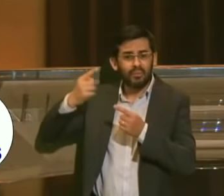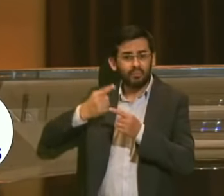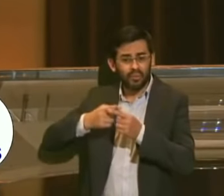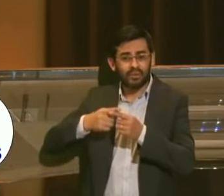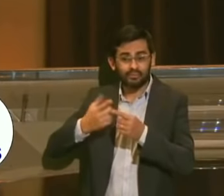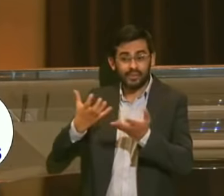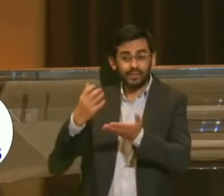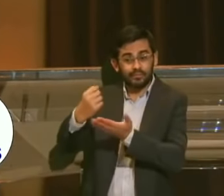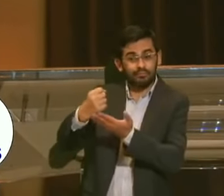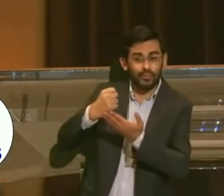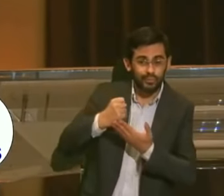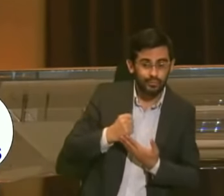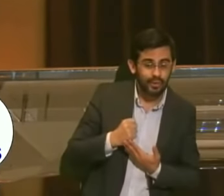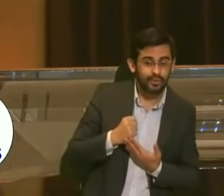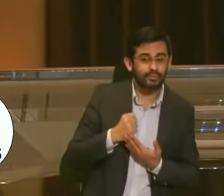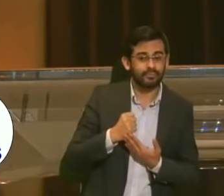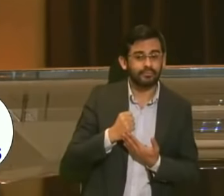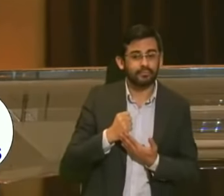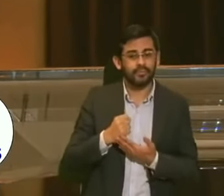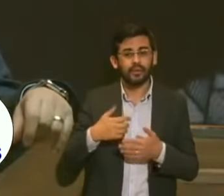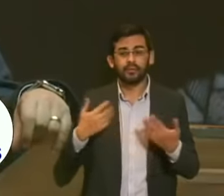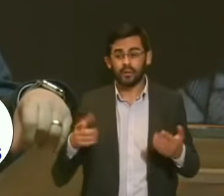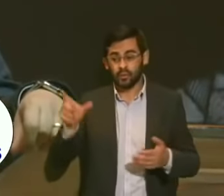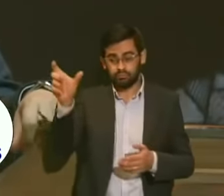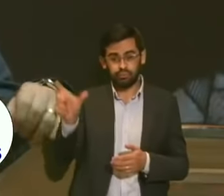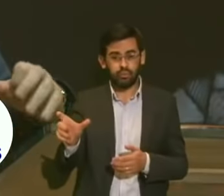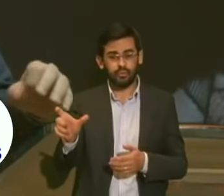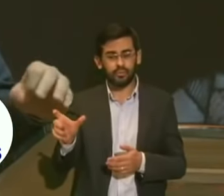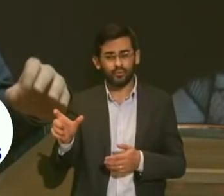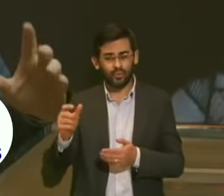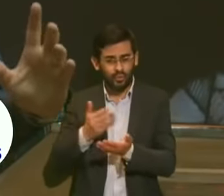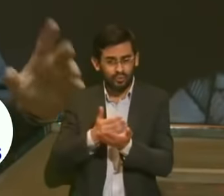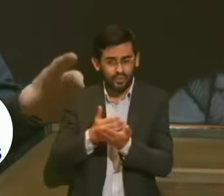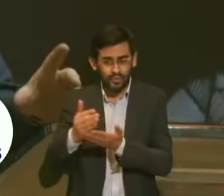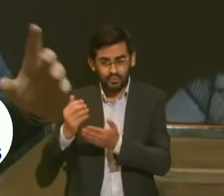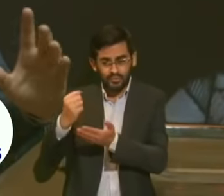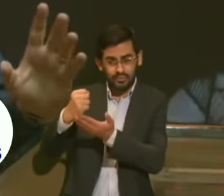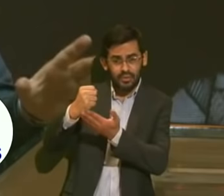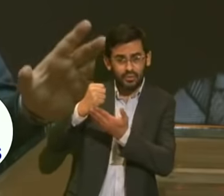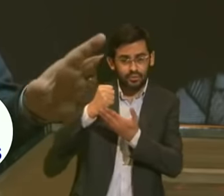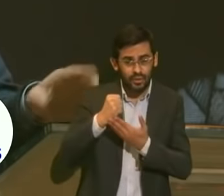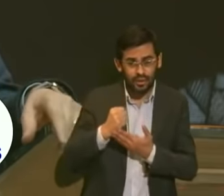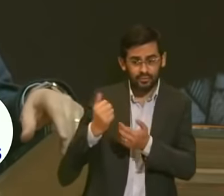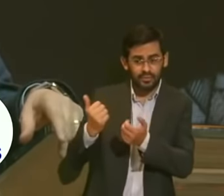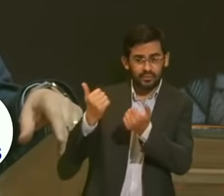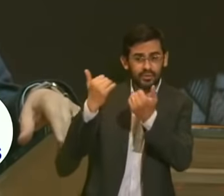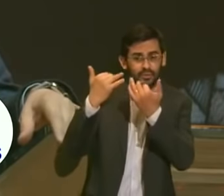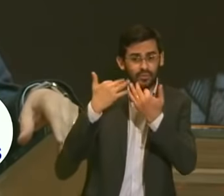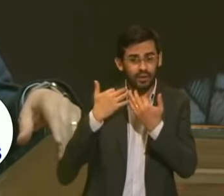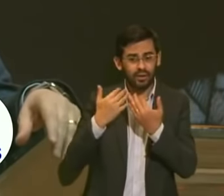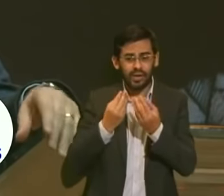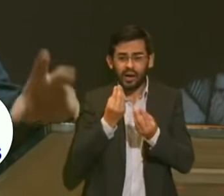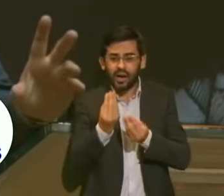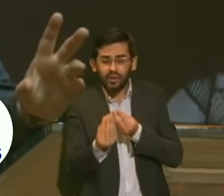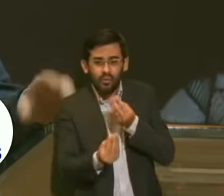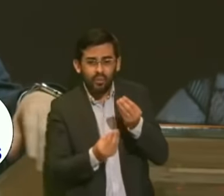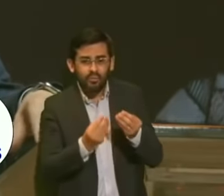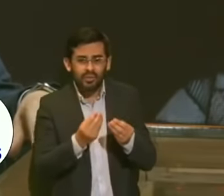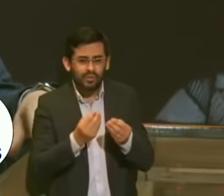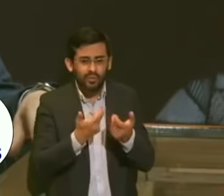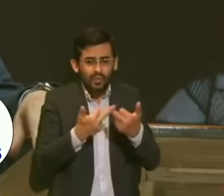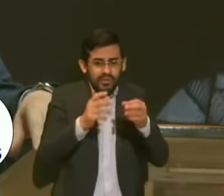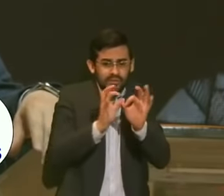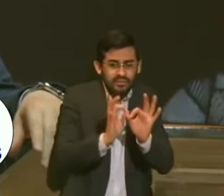tinha que ser. E aí aquele homem foi uma bênção de Deus na minha vida financeira, com coisas